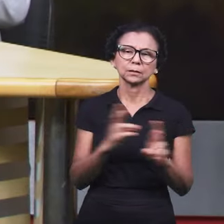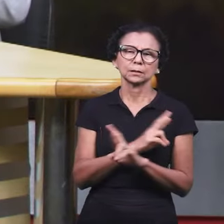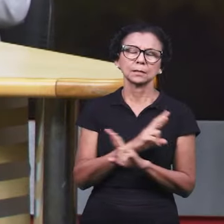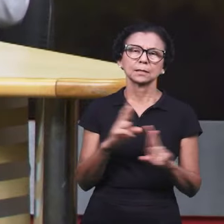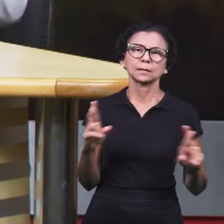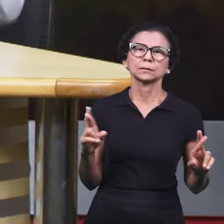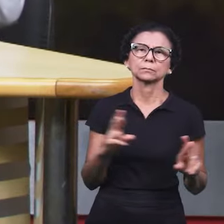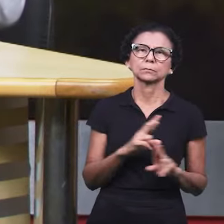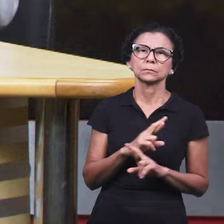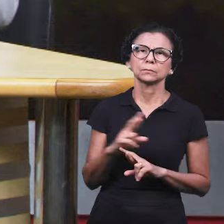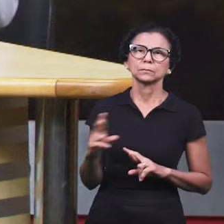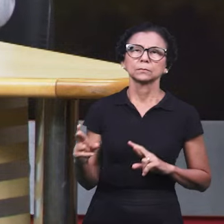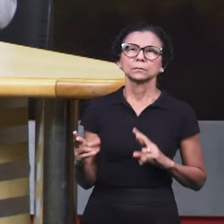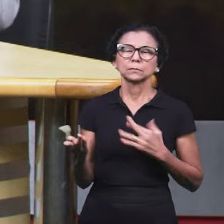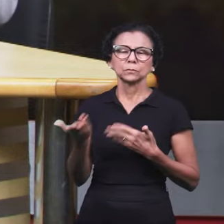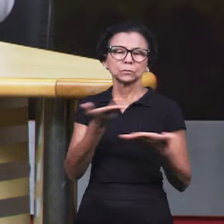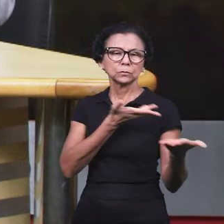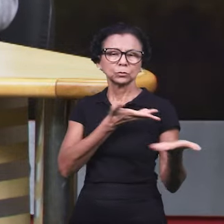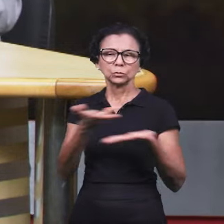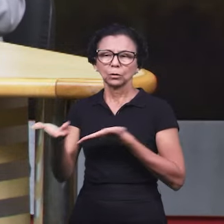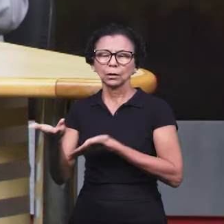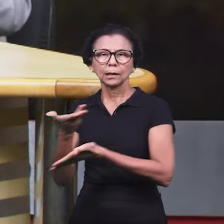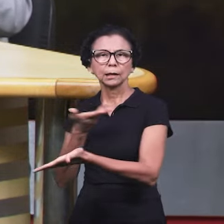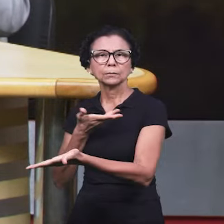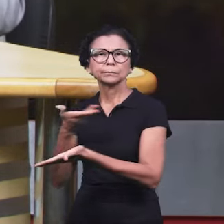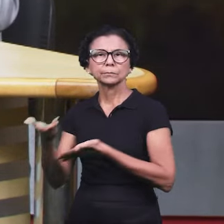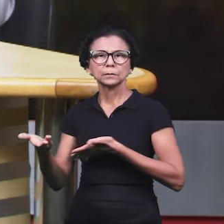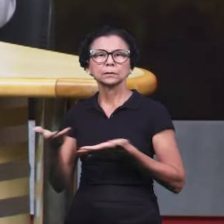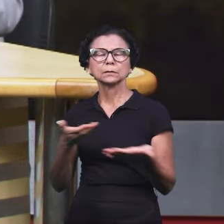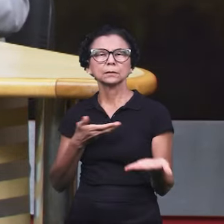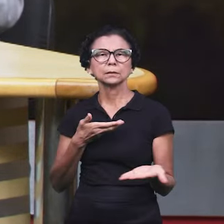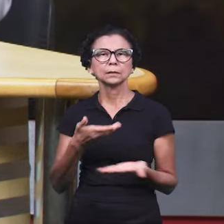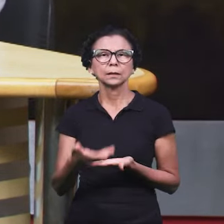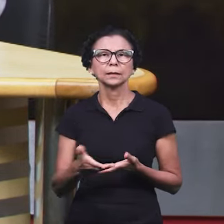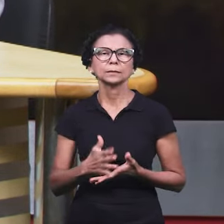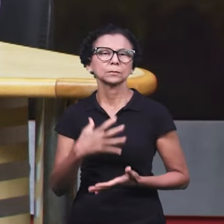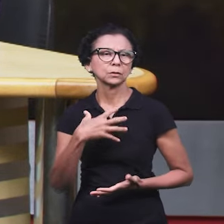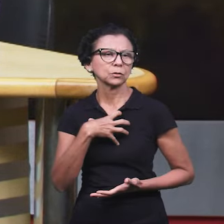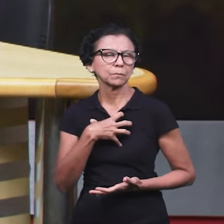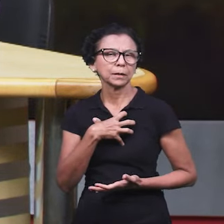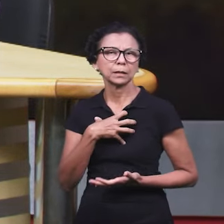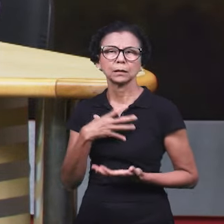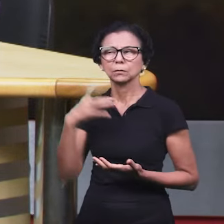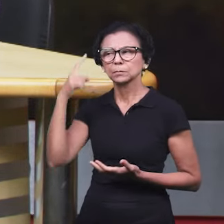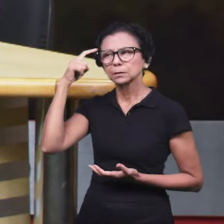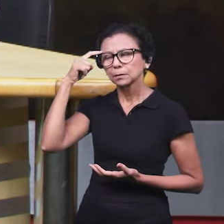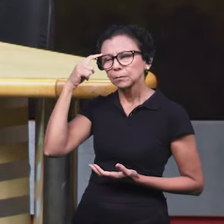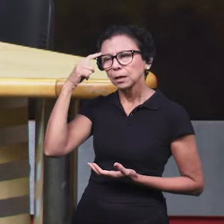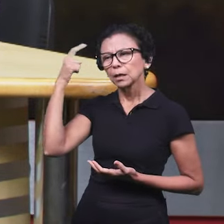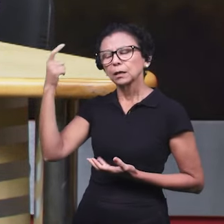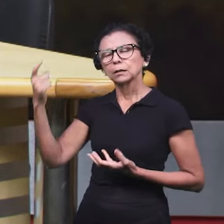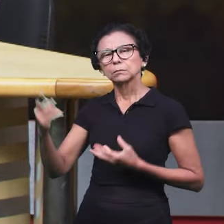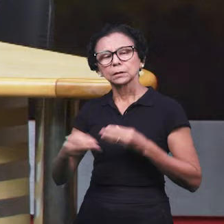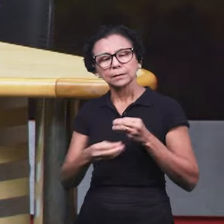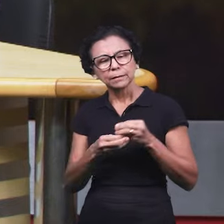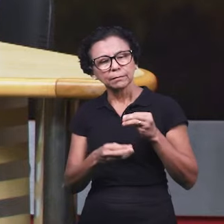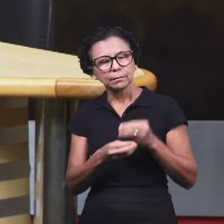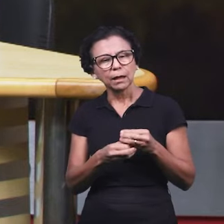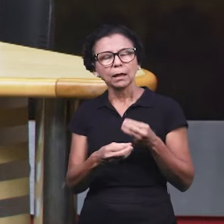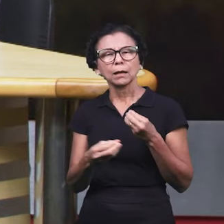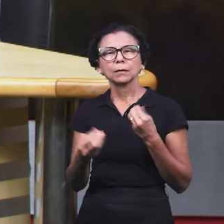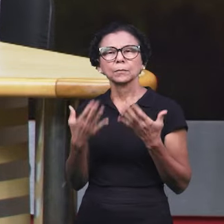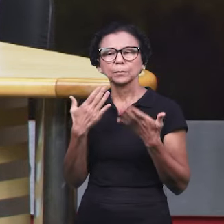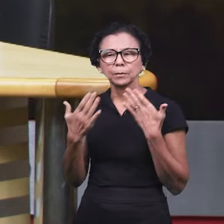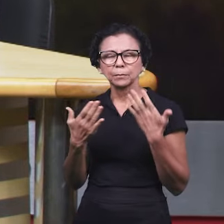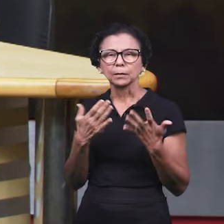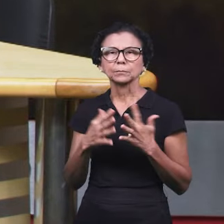de de de um complementar o que o outro o sentimento o pensamento do que o outro do que o outro vive eh